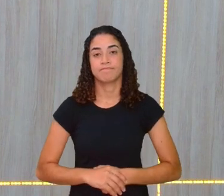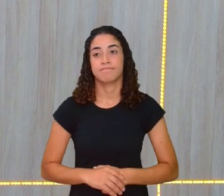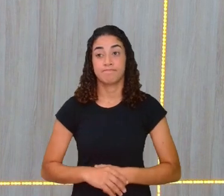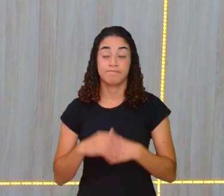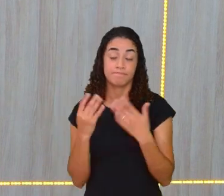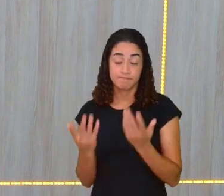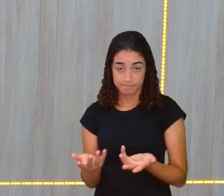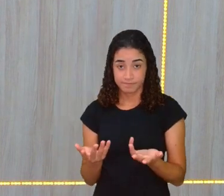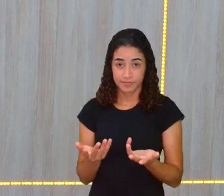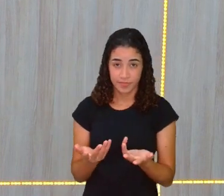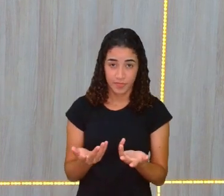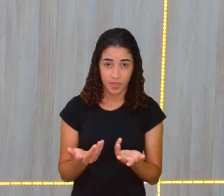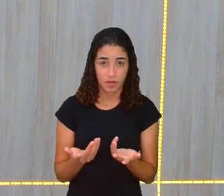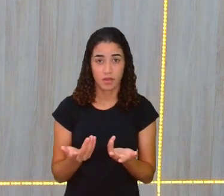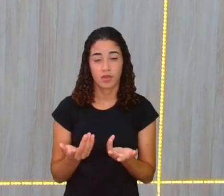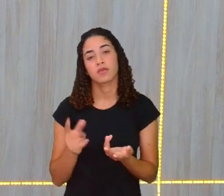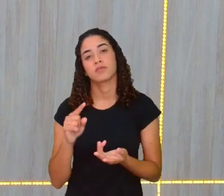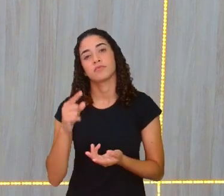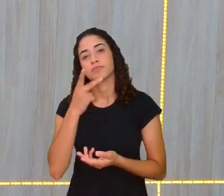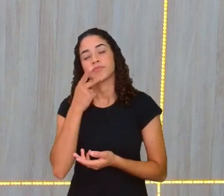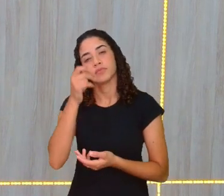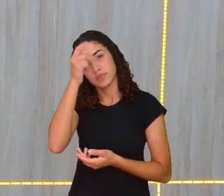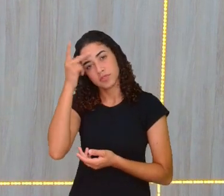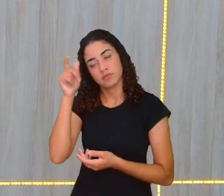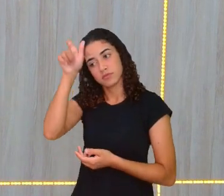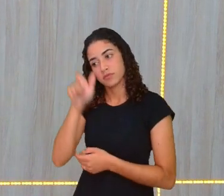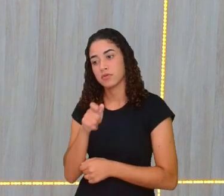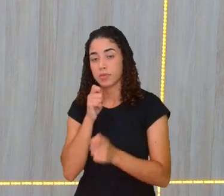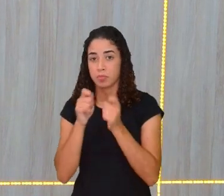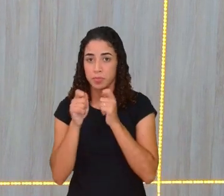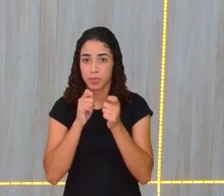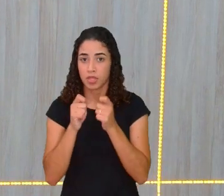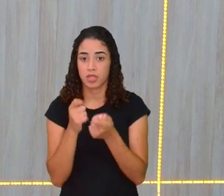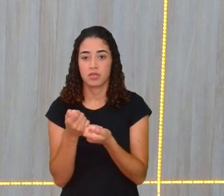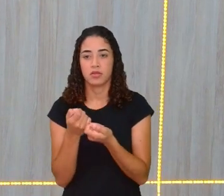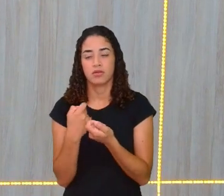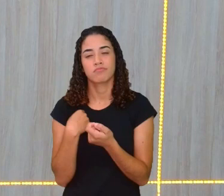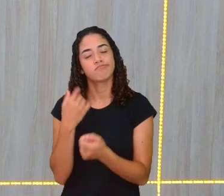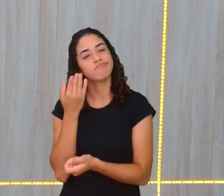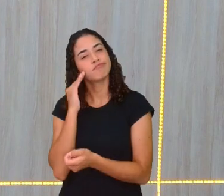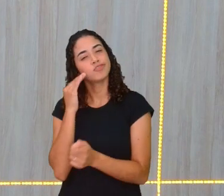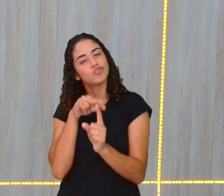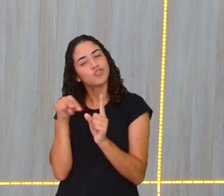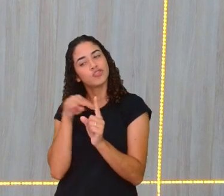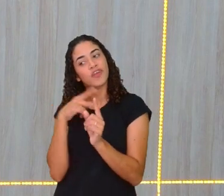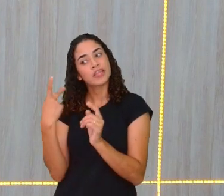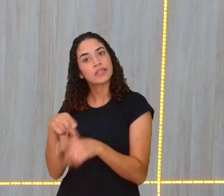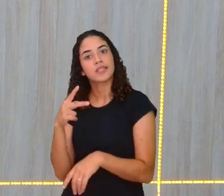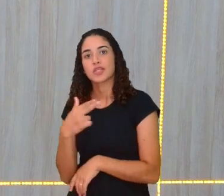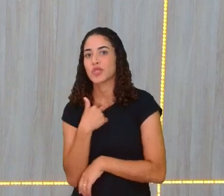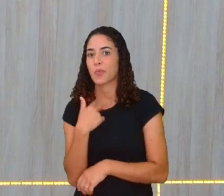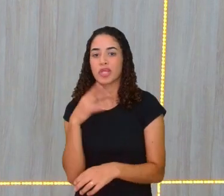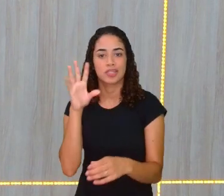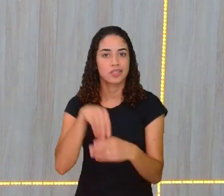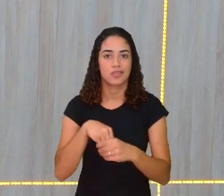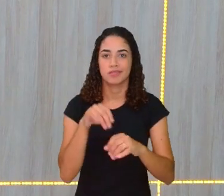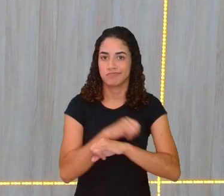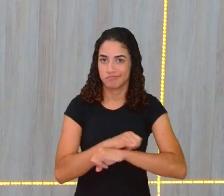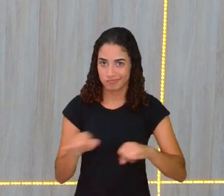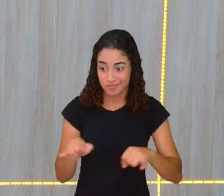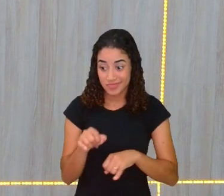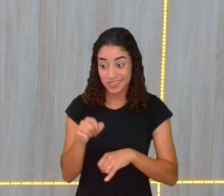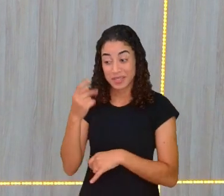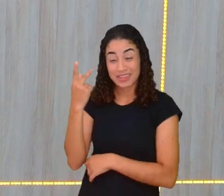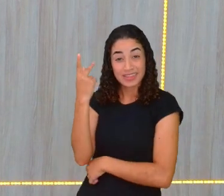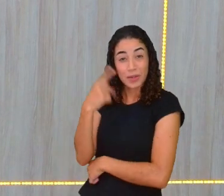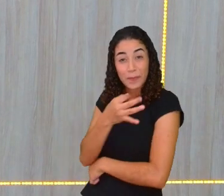Com isso, as impressões pessoais dos jornalistas não podem ser passadas dentro da notícia. As impressões dos jornalistas